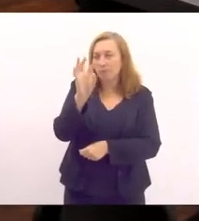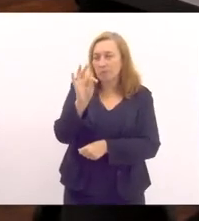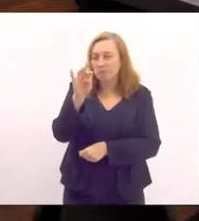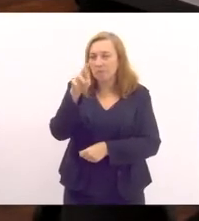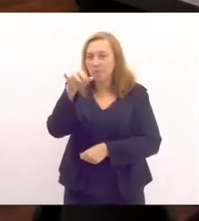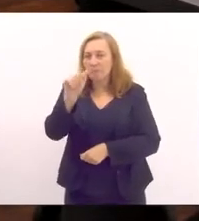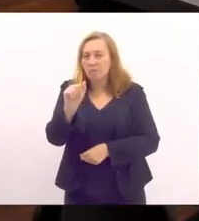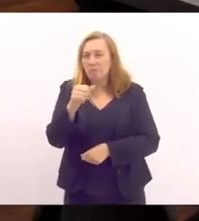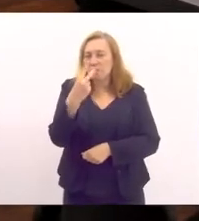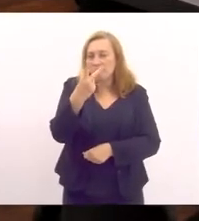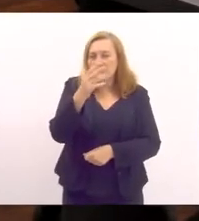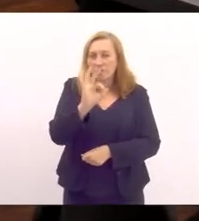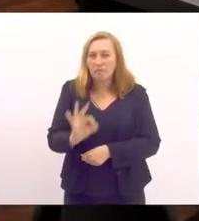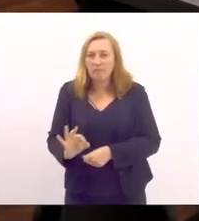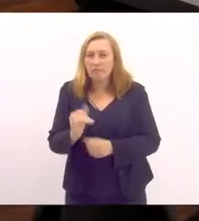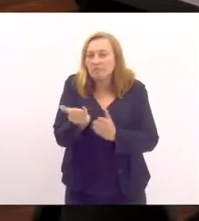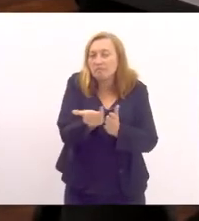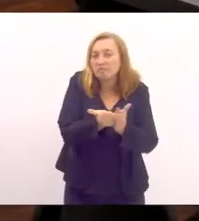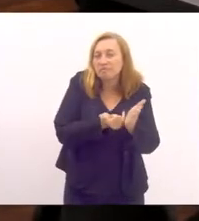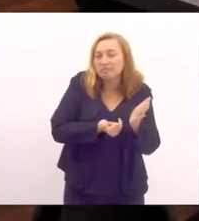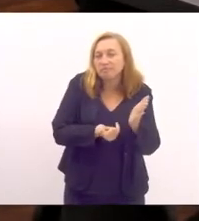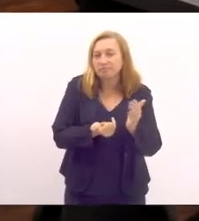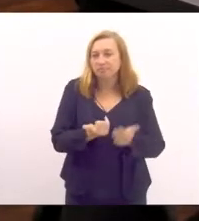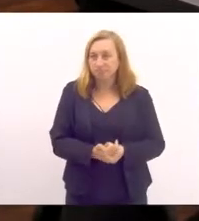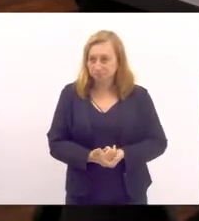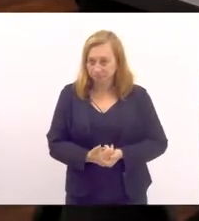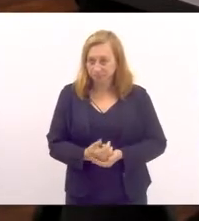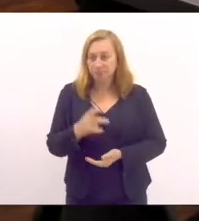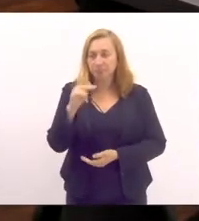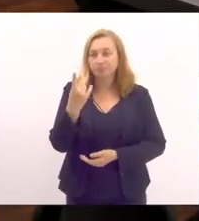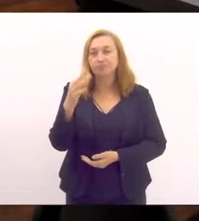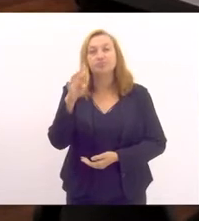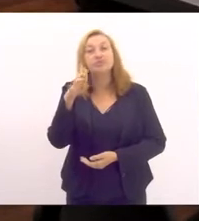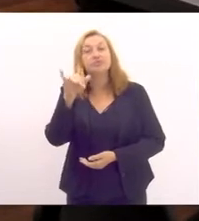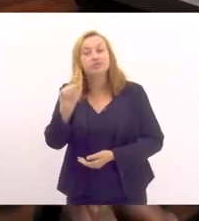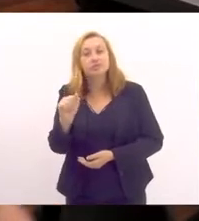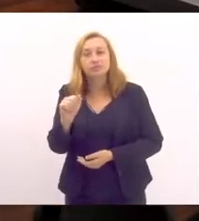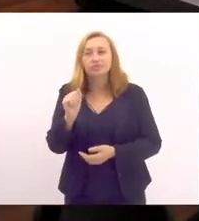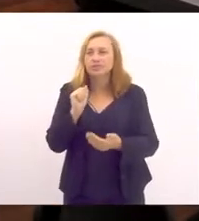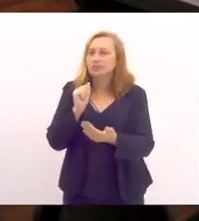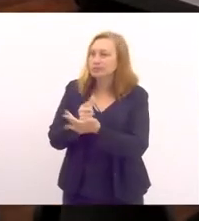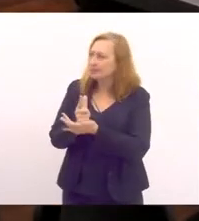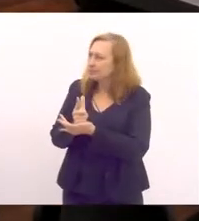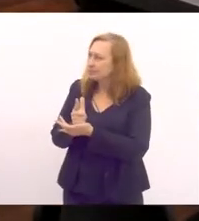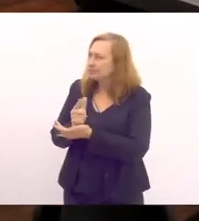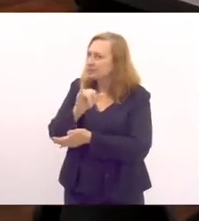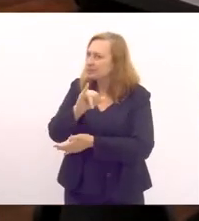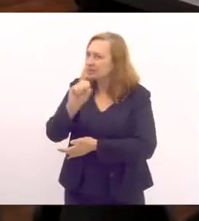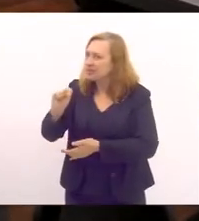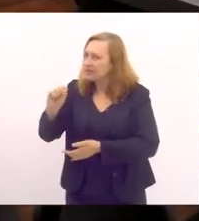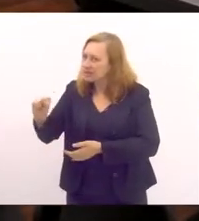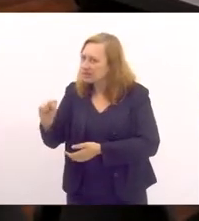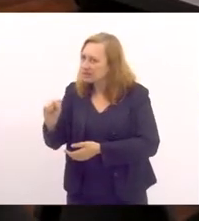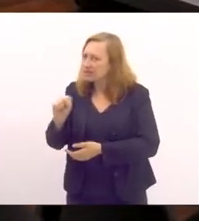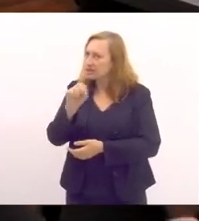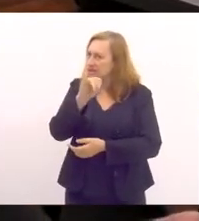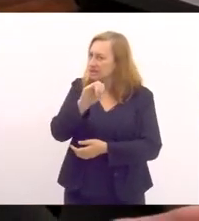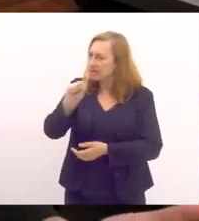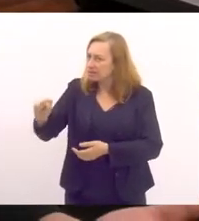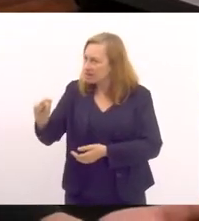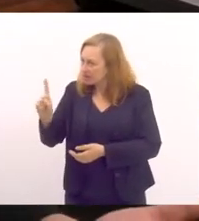por cento do imposto que a hotelaria, por acaso, paga ISS, ICMS,